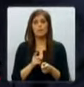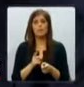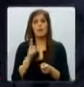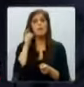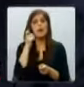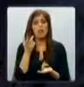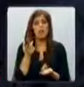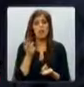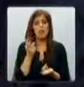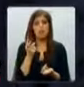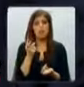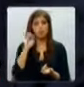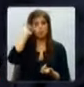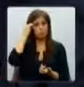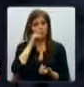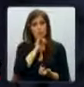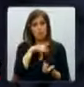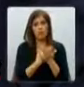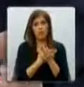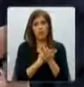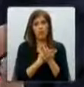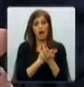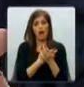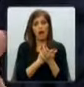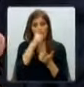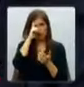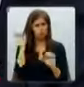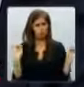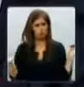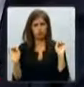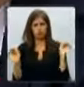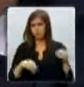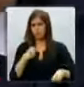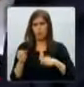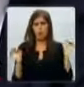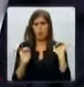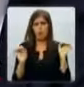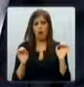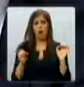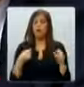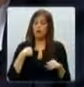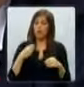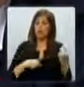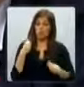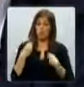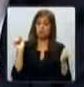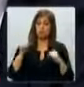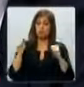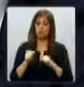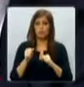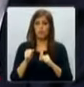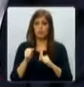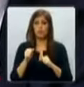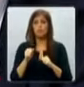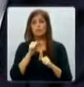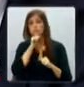Mal penal que podem causar ao meu constituinte não agora receio o mal